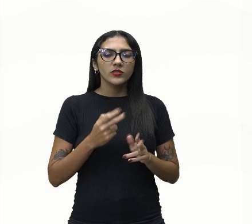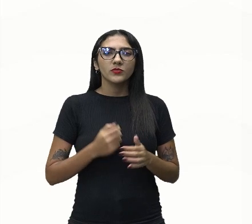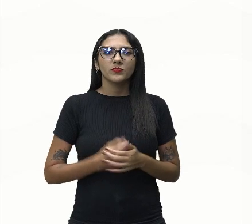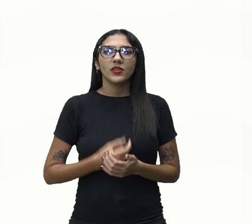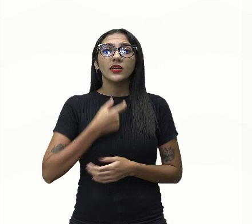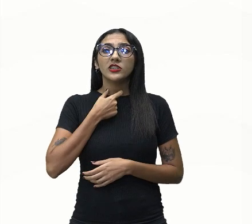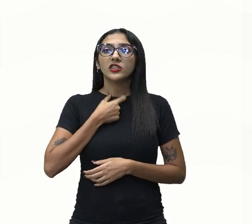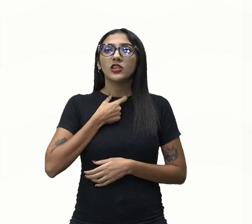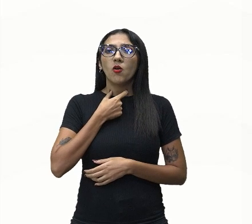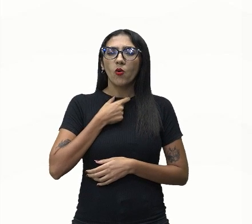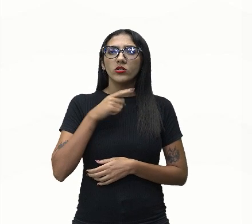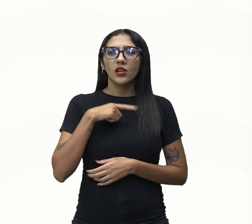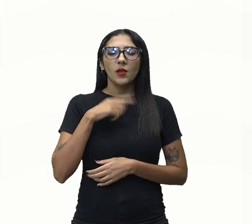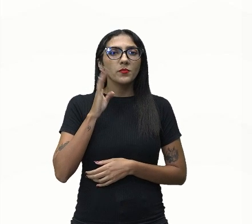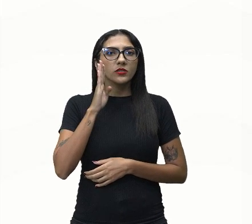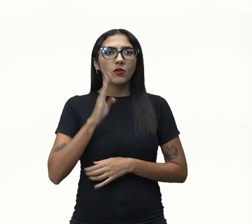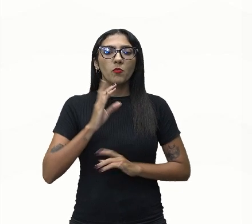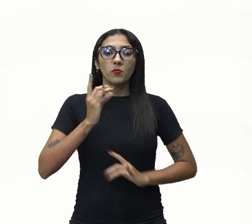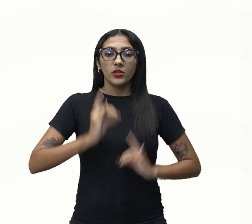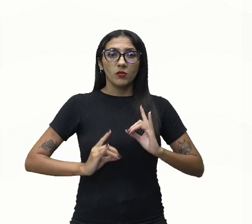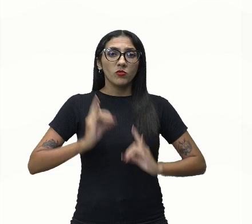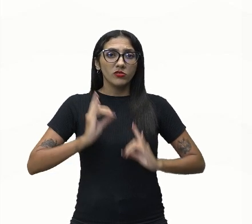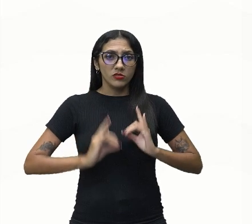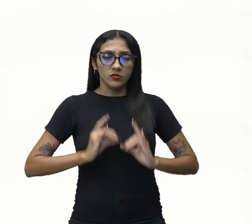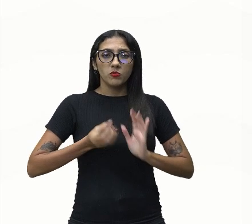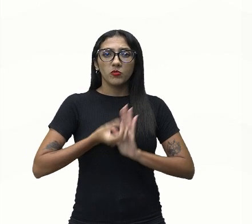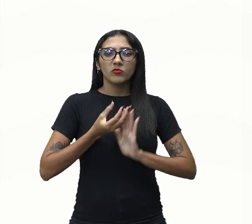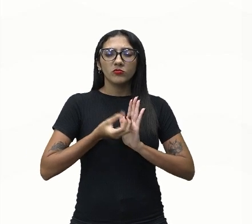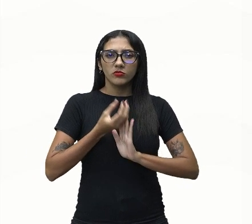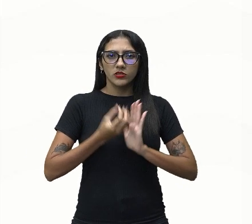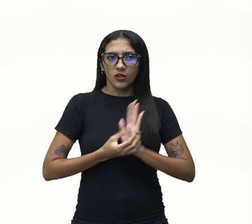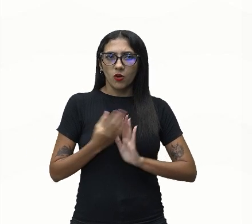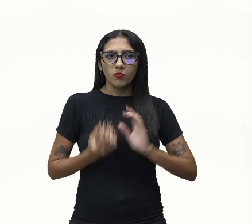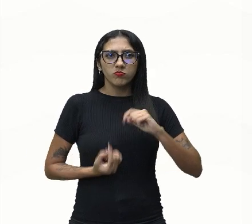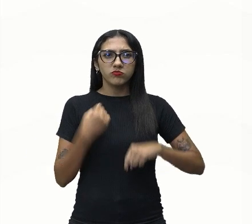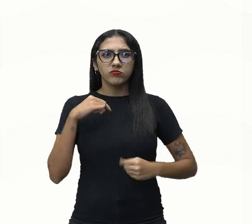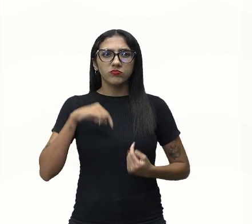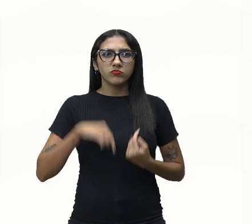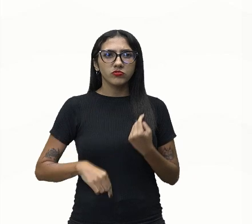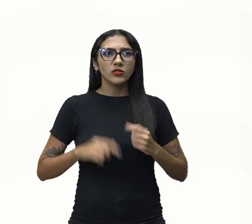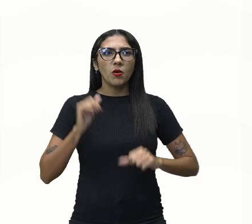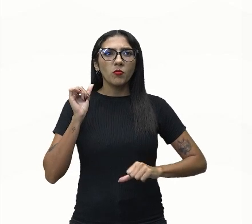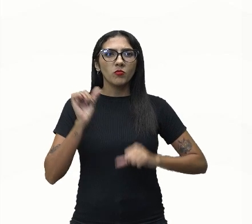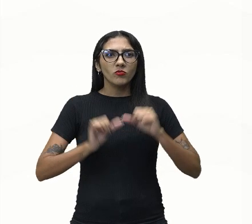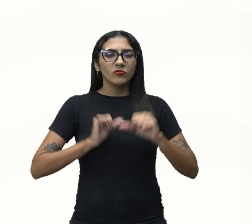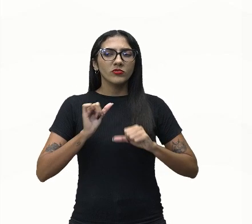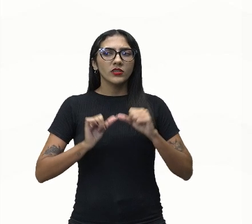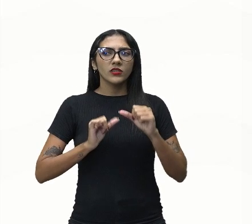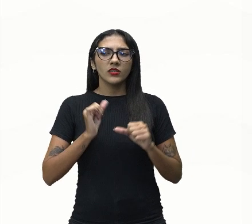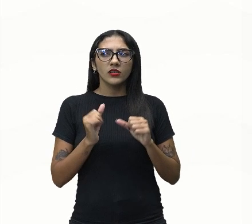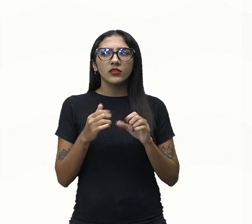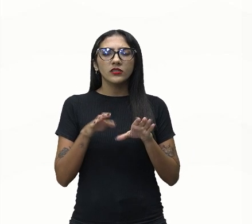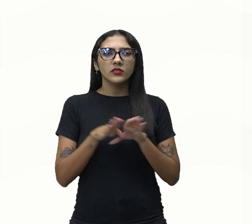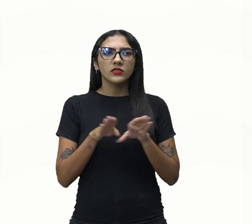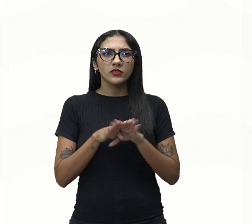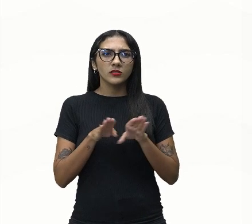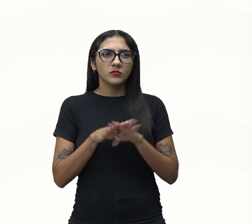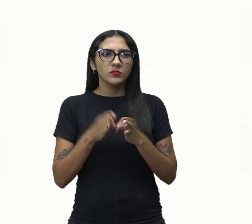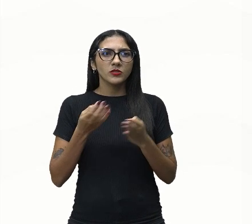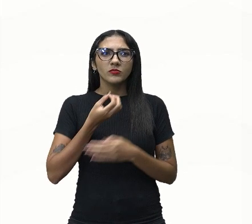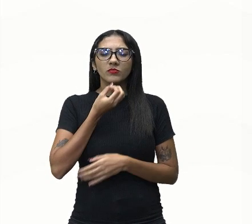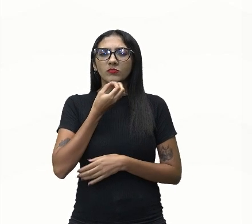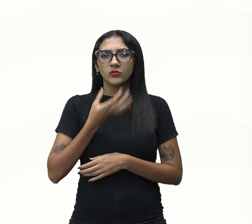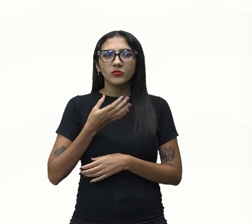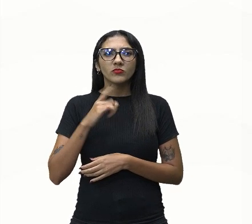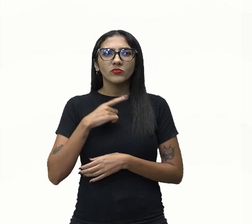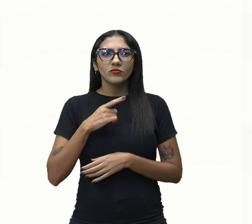relacionada com o metabolismo do nosso organismo, né? Um bom metabolismo, um bom funcionamento ali das reações que acontecem